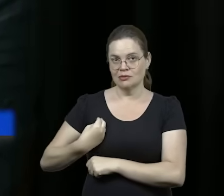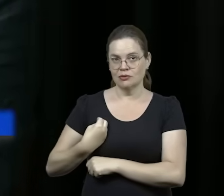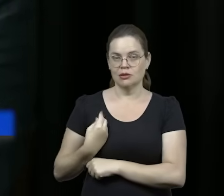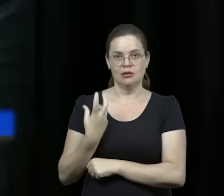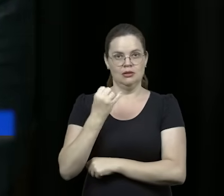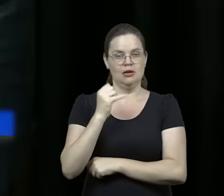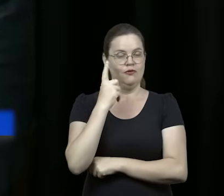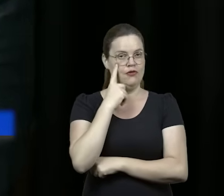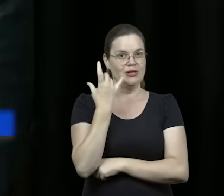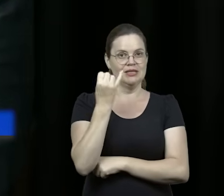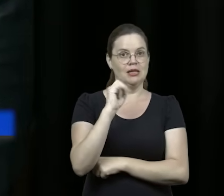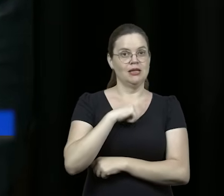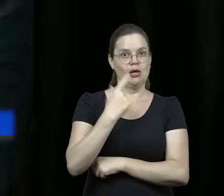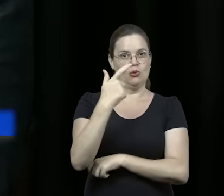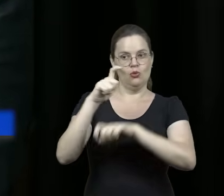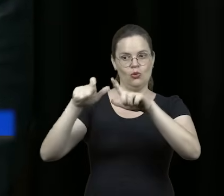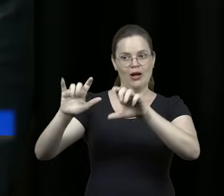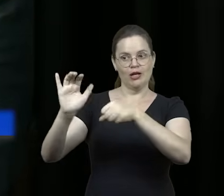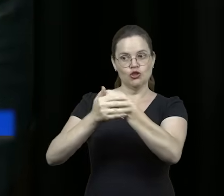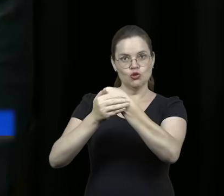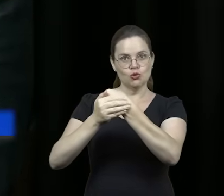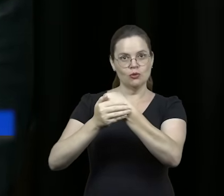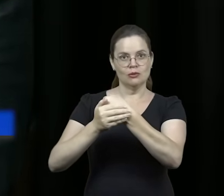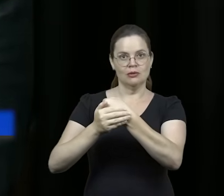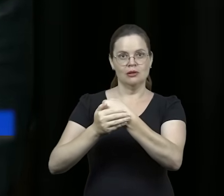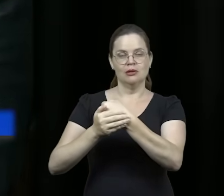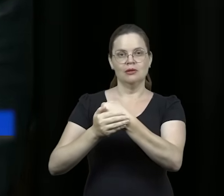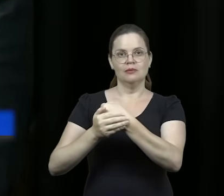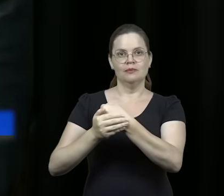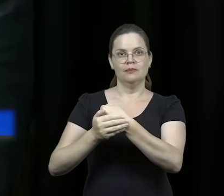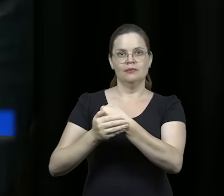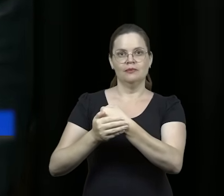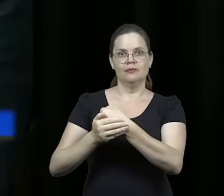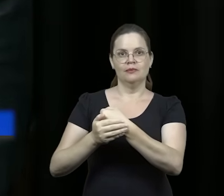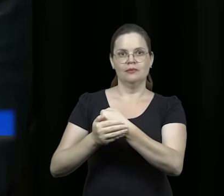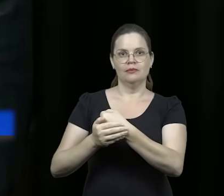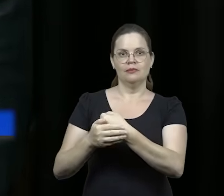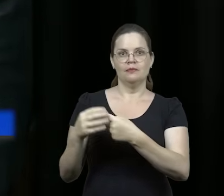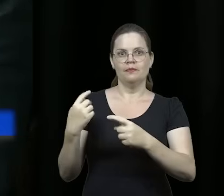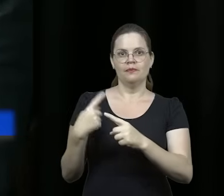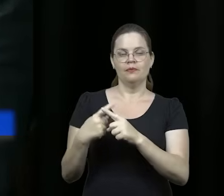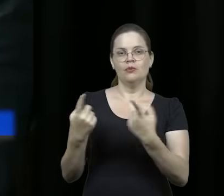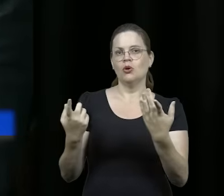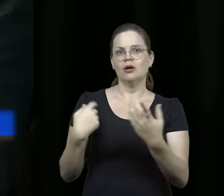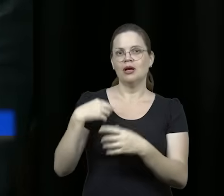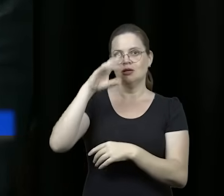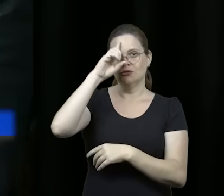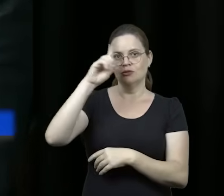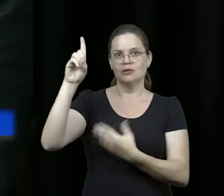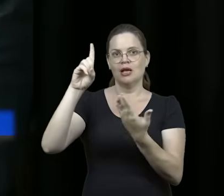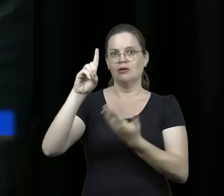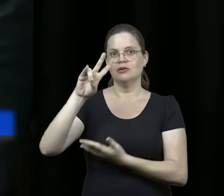se existe um esconderijo, por que o Deus Onipotente faria um esconderijo?